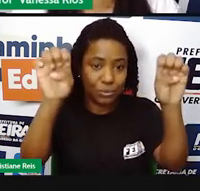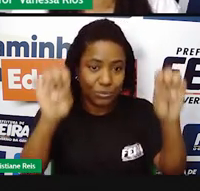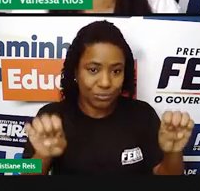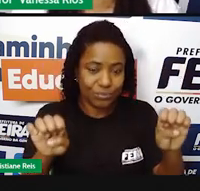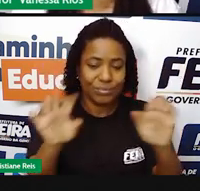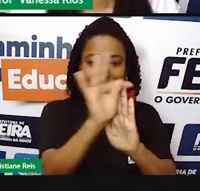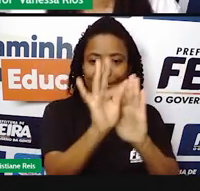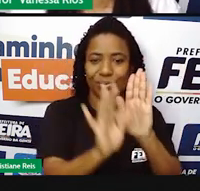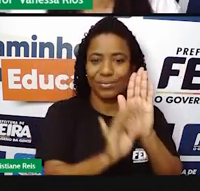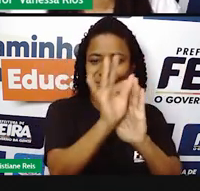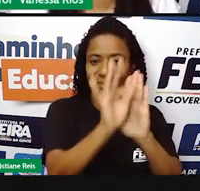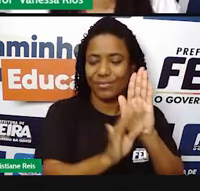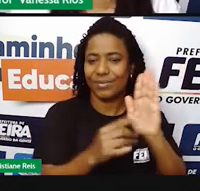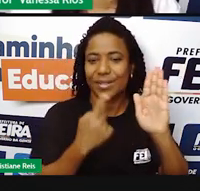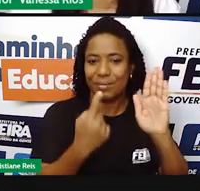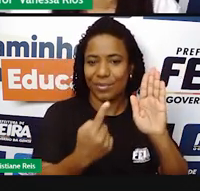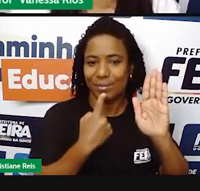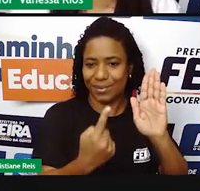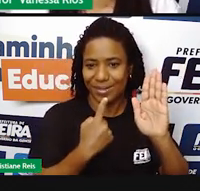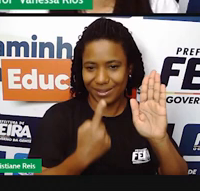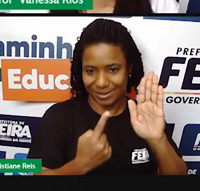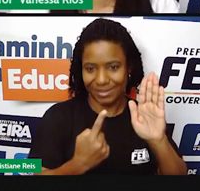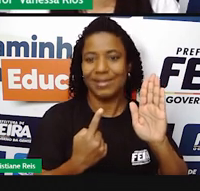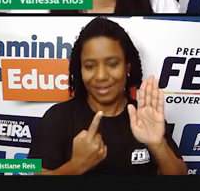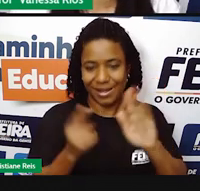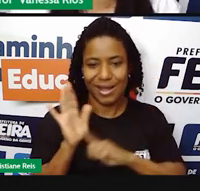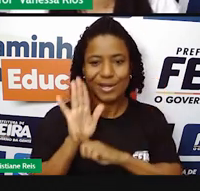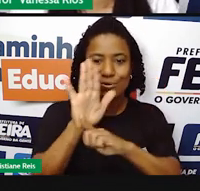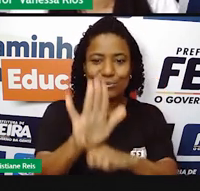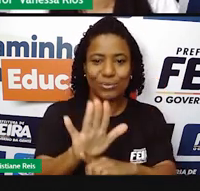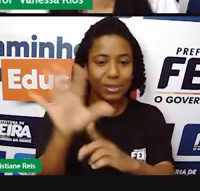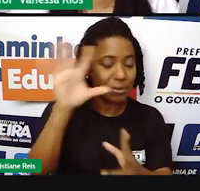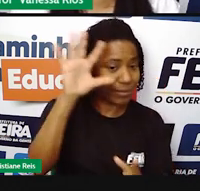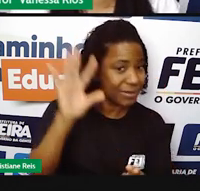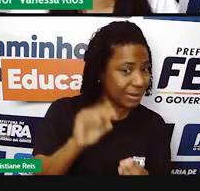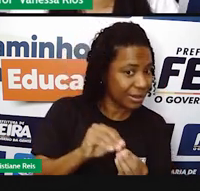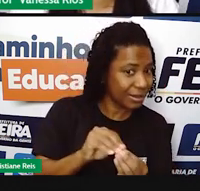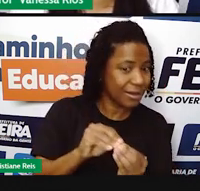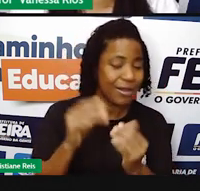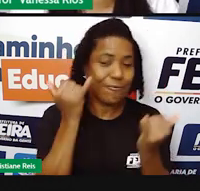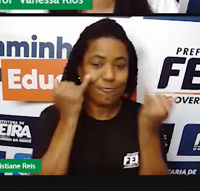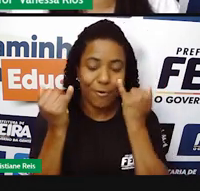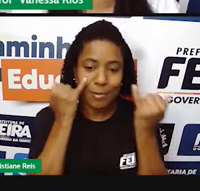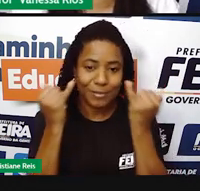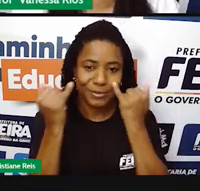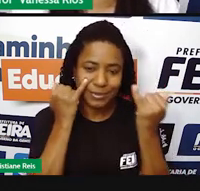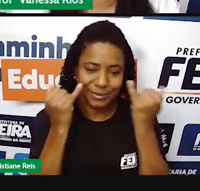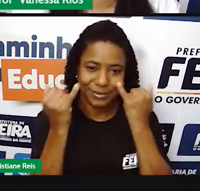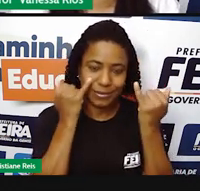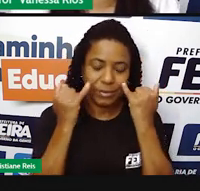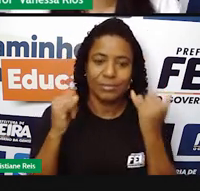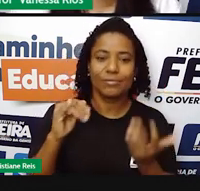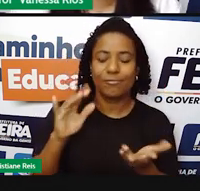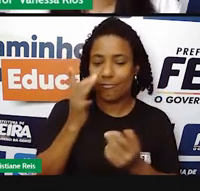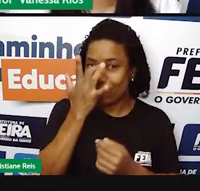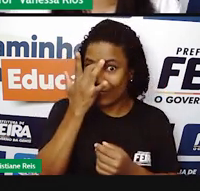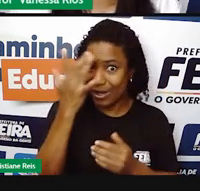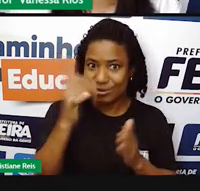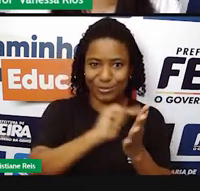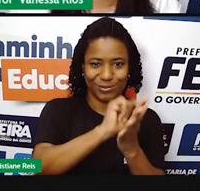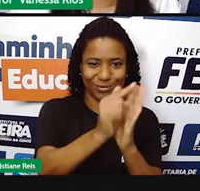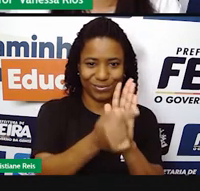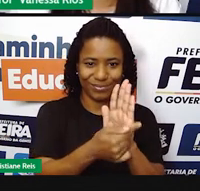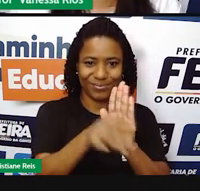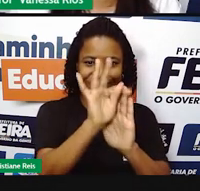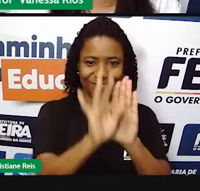da reportagem, com essa função de complementar as informações que estão sendo trazidas por esse gênero textual.